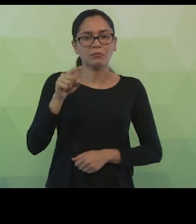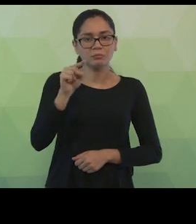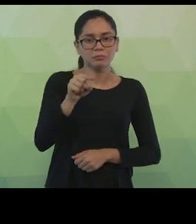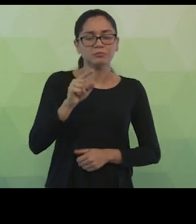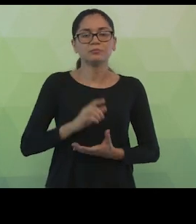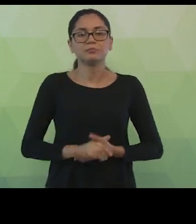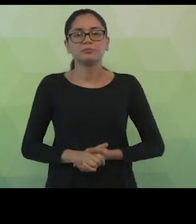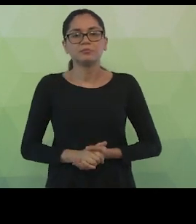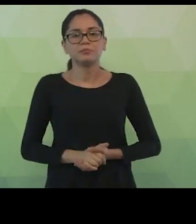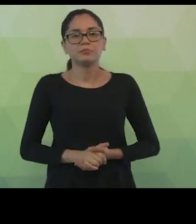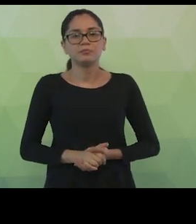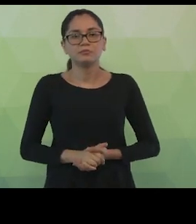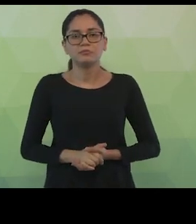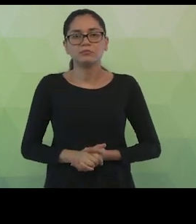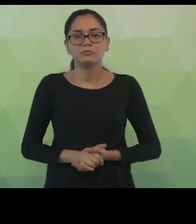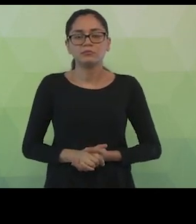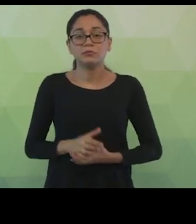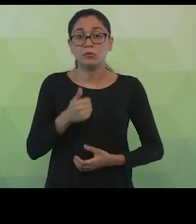a